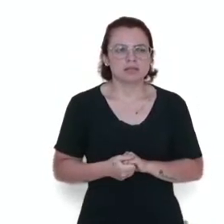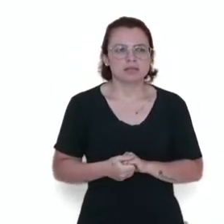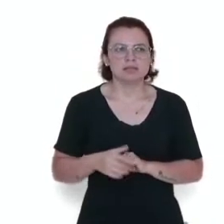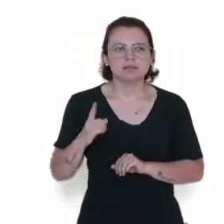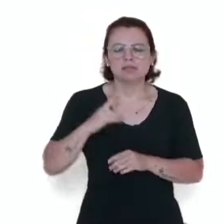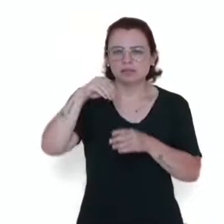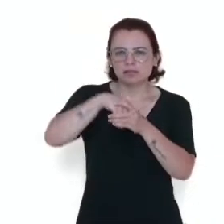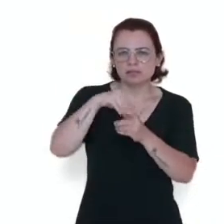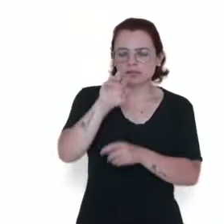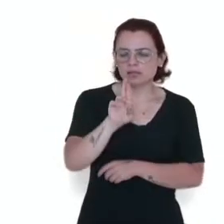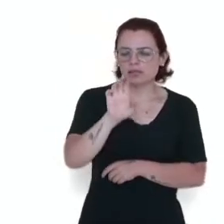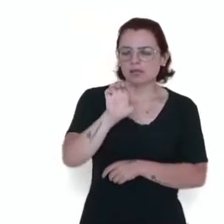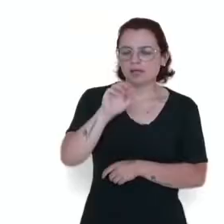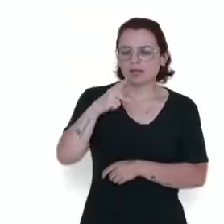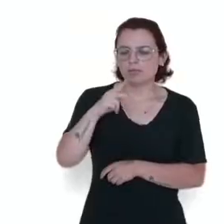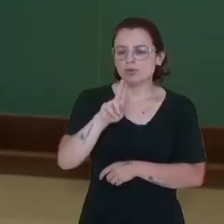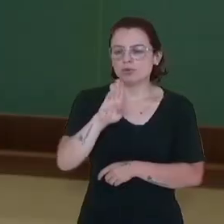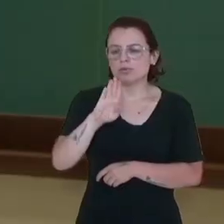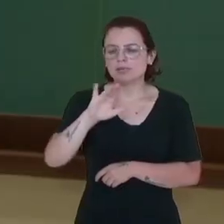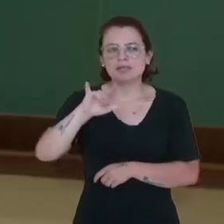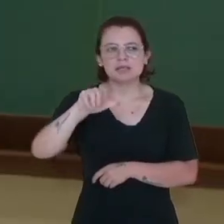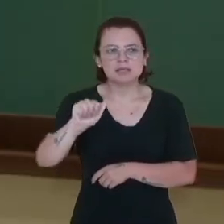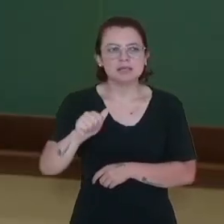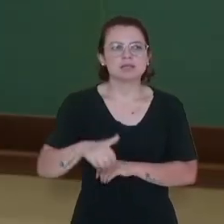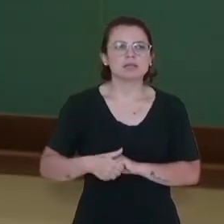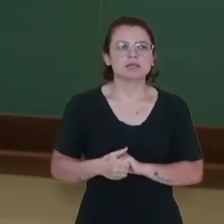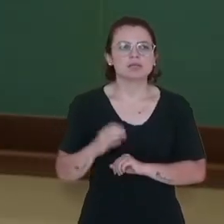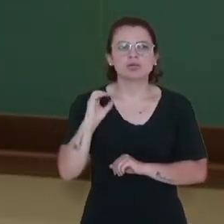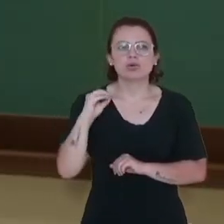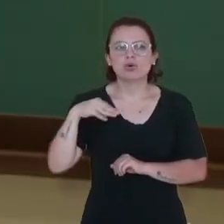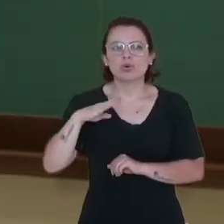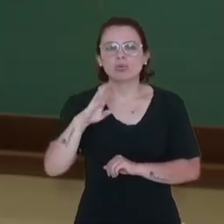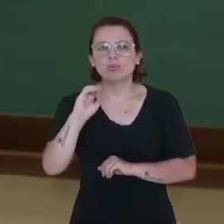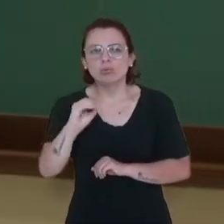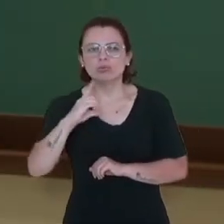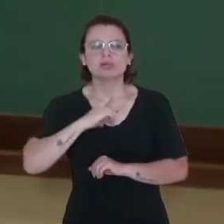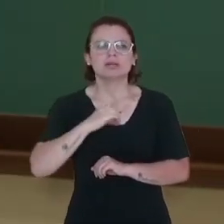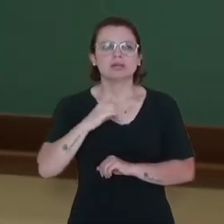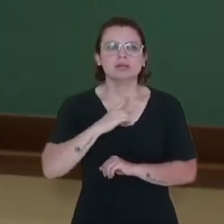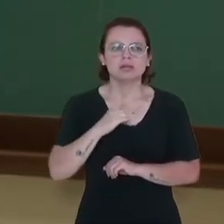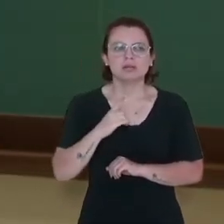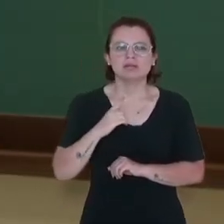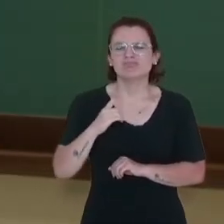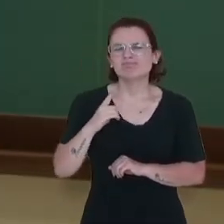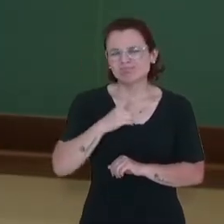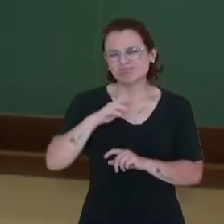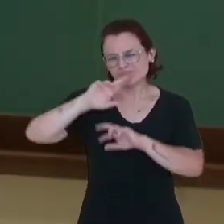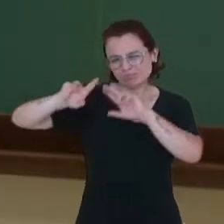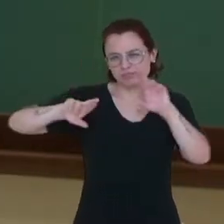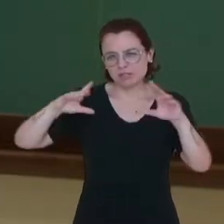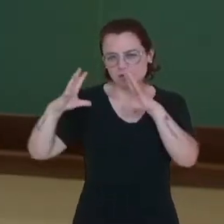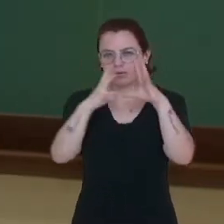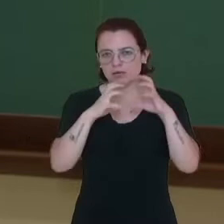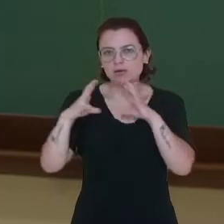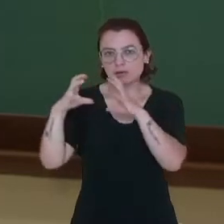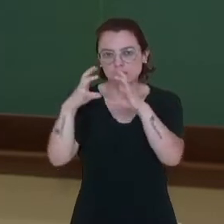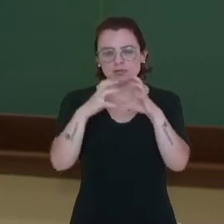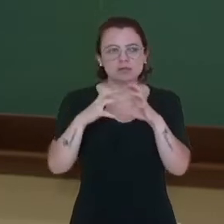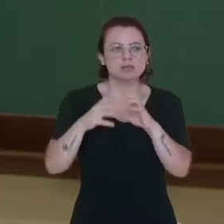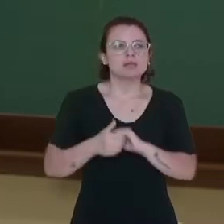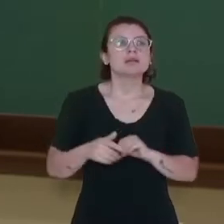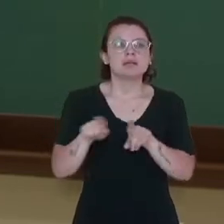do Congo, República Democrática do Congo, melhor dizendo. Temos também na região aí da Argélia, temos conflito também na